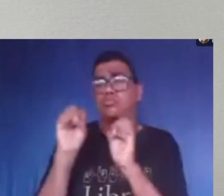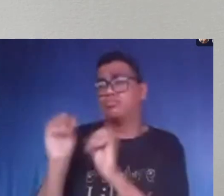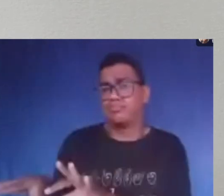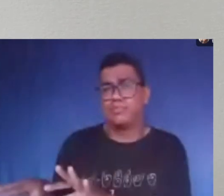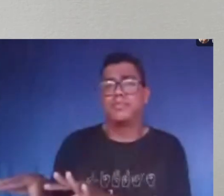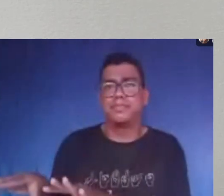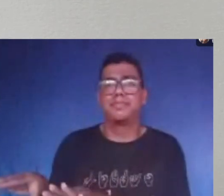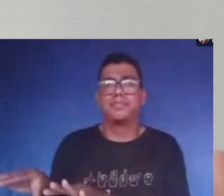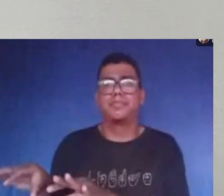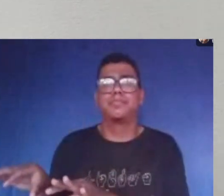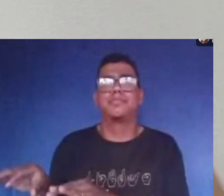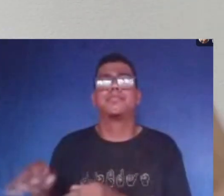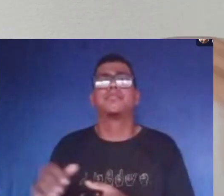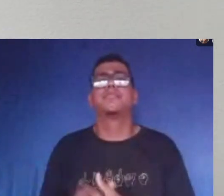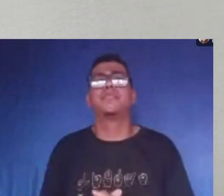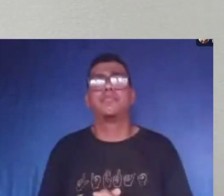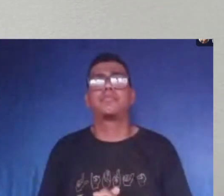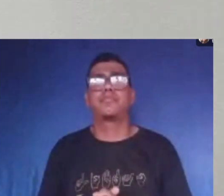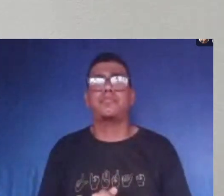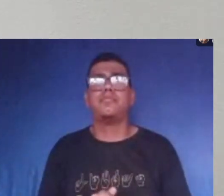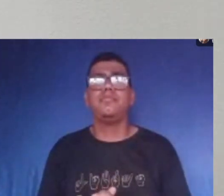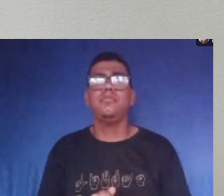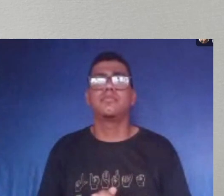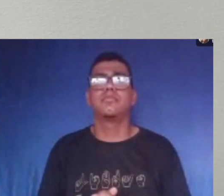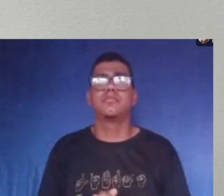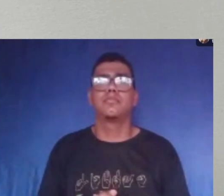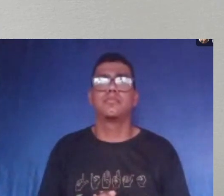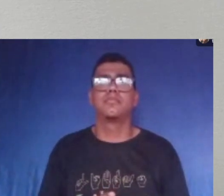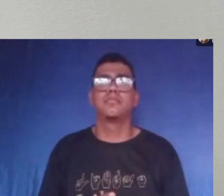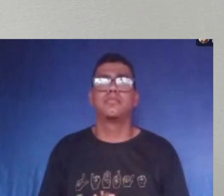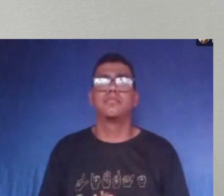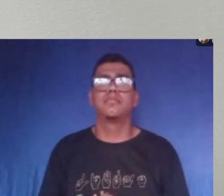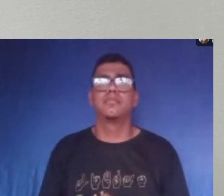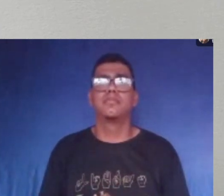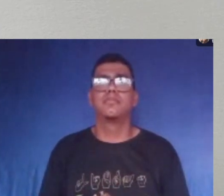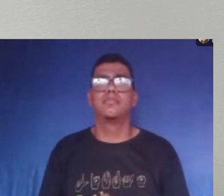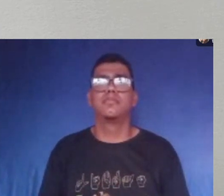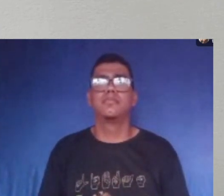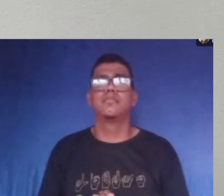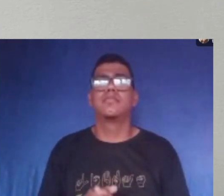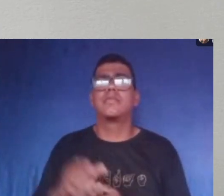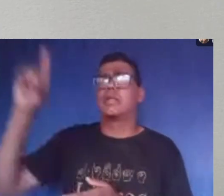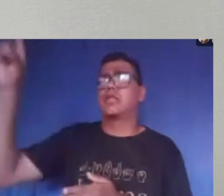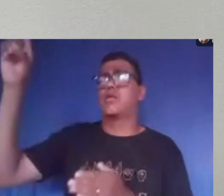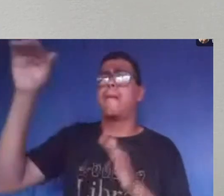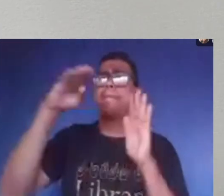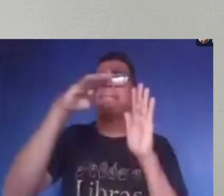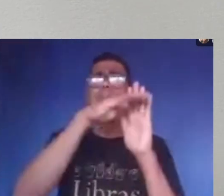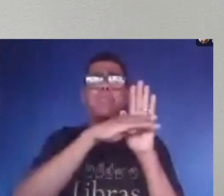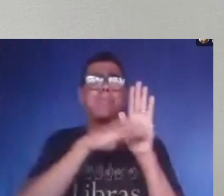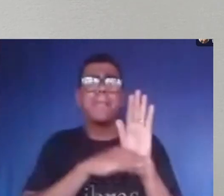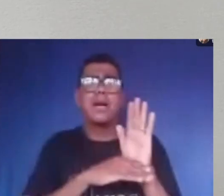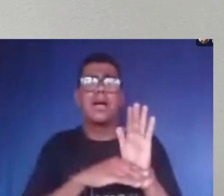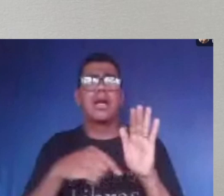que excede todo entendimento, ou seja, que está acima de todo esse entendimento humano, guardará os vossos corações e os vossos